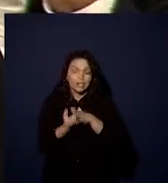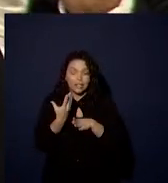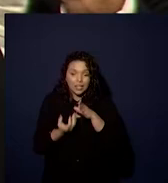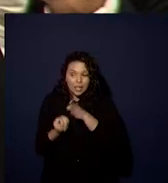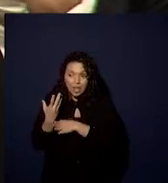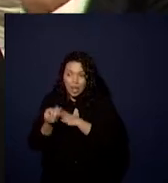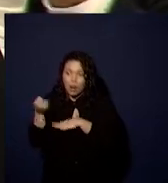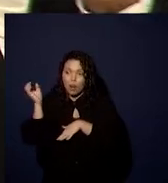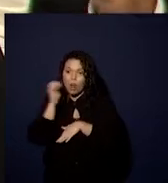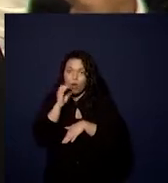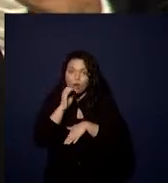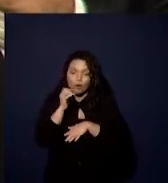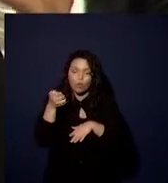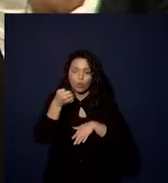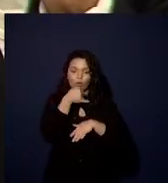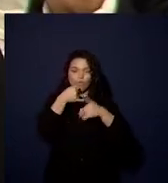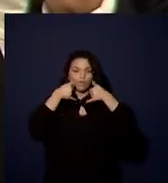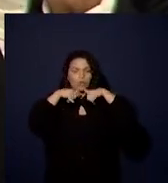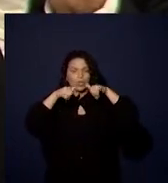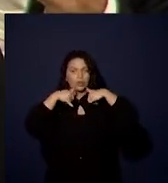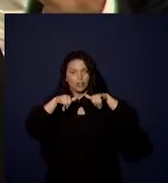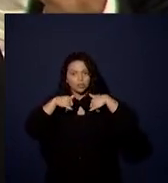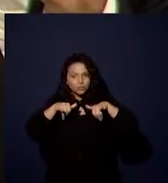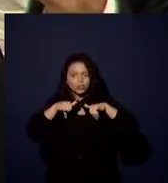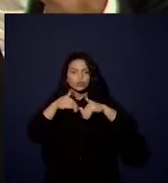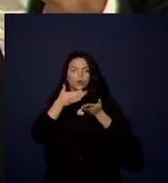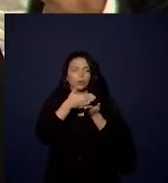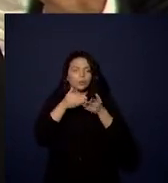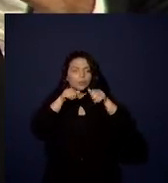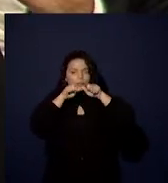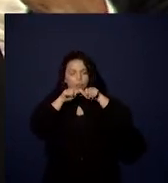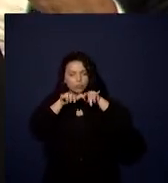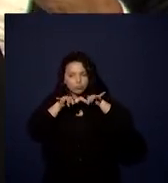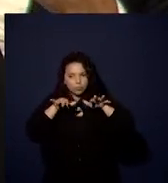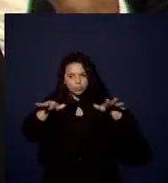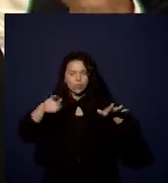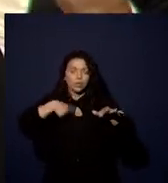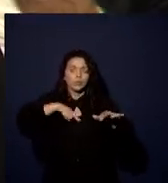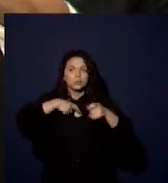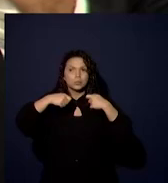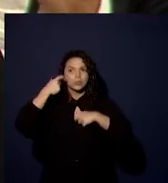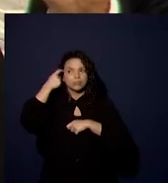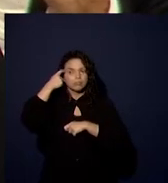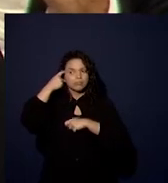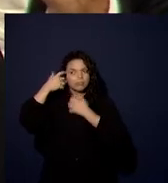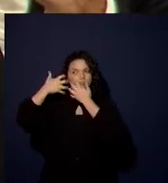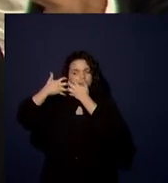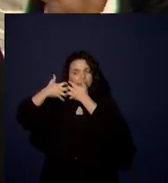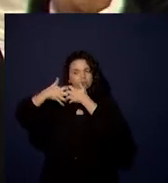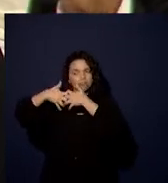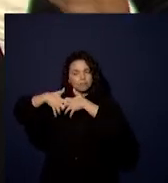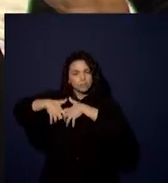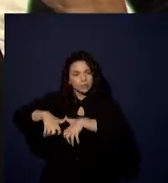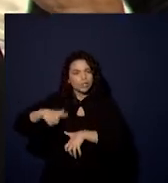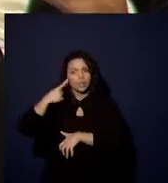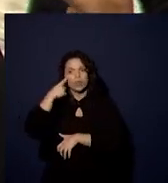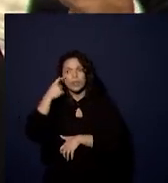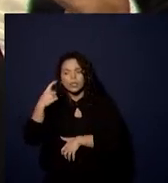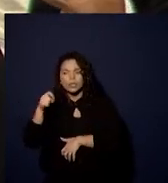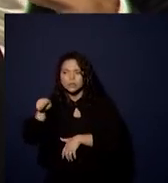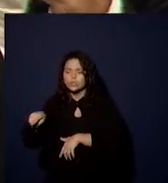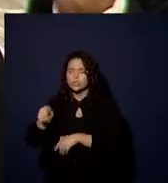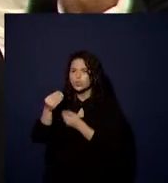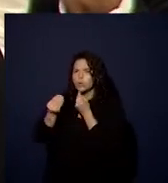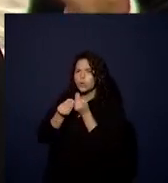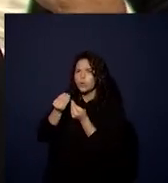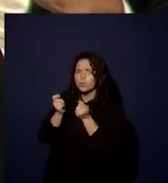Então tudo isso é uma reflexão importante para que a gente possa casar os interesses né Porque que a